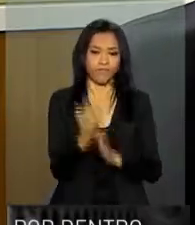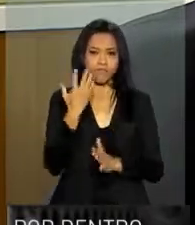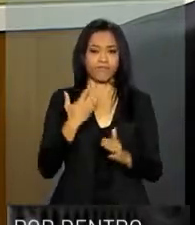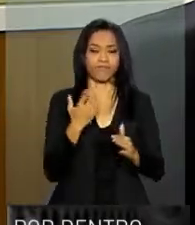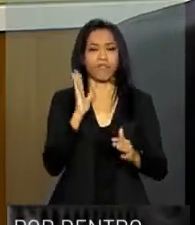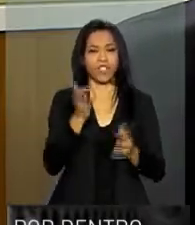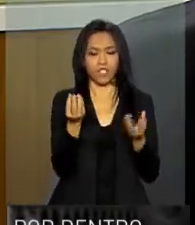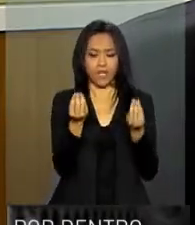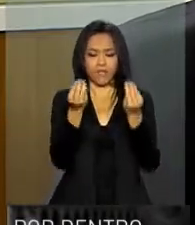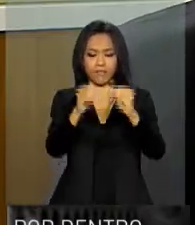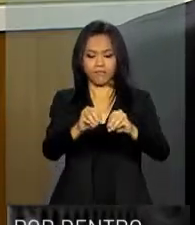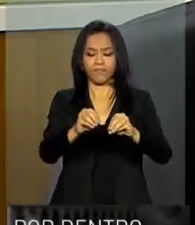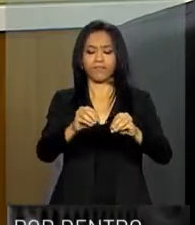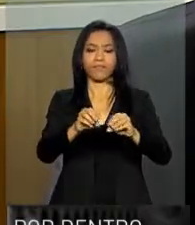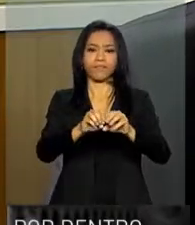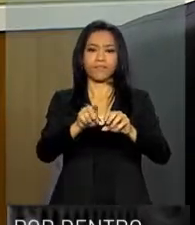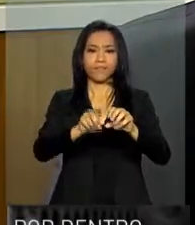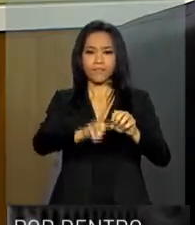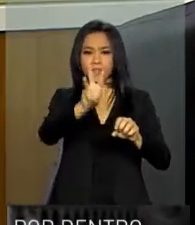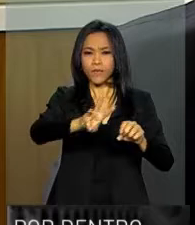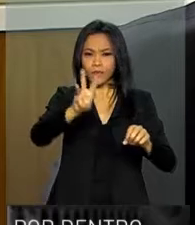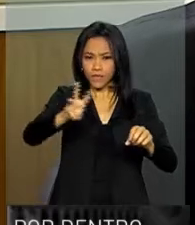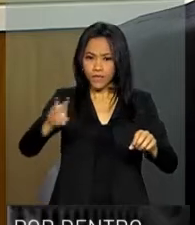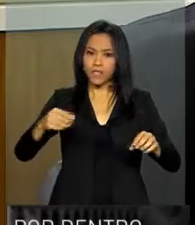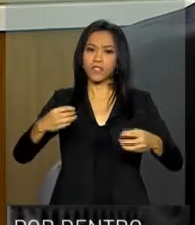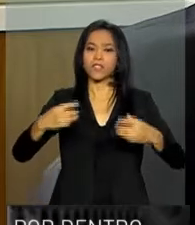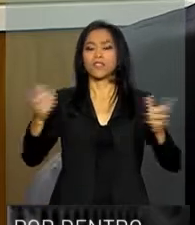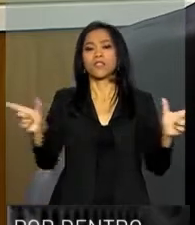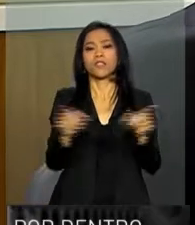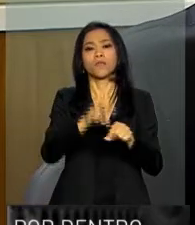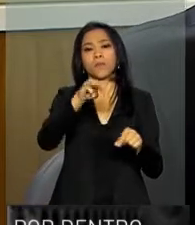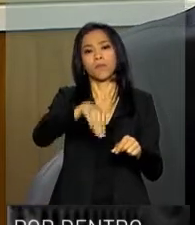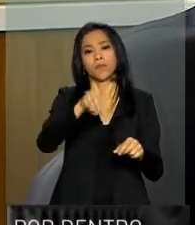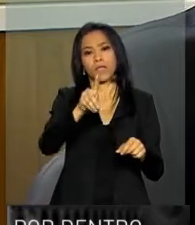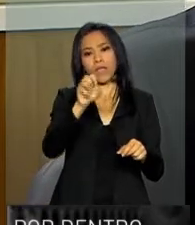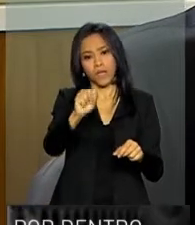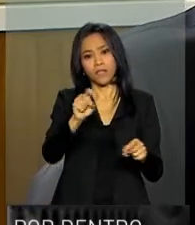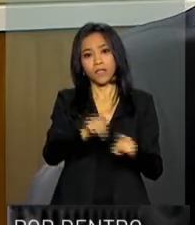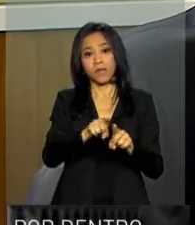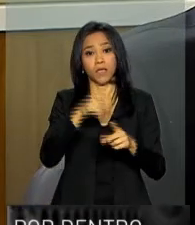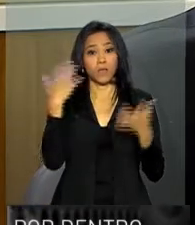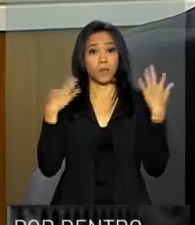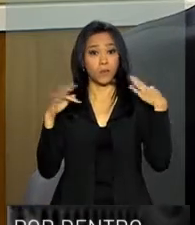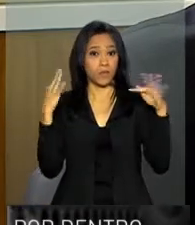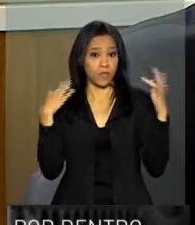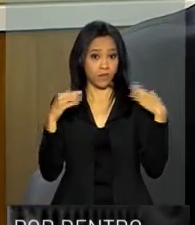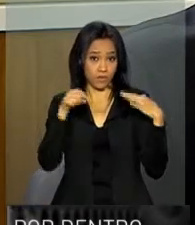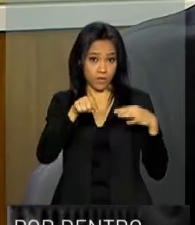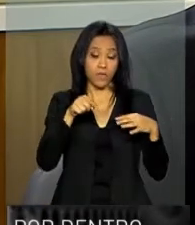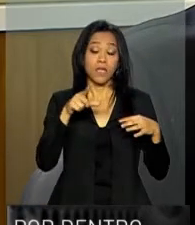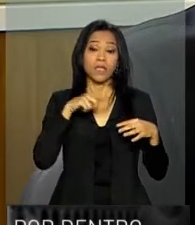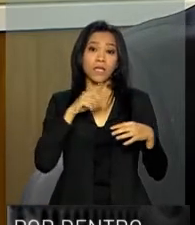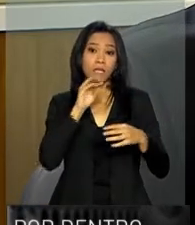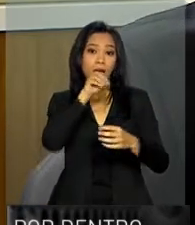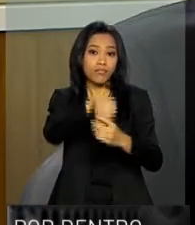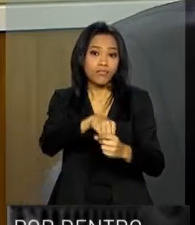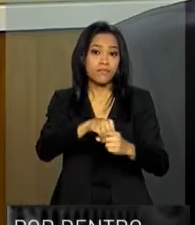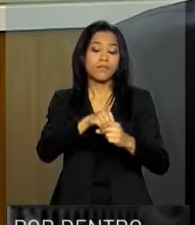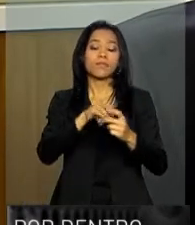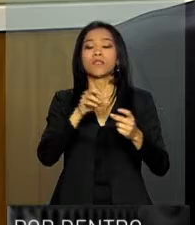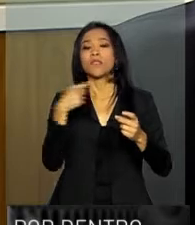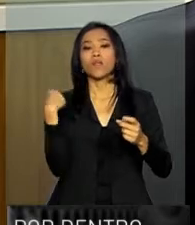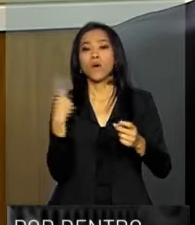no site do mds vai entrar agora no site do ministério do turismo um programa chama-se protetor mais turismo e nós estamos colocando à